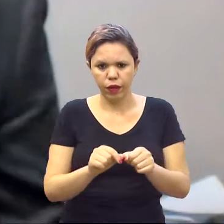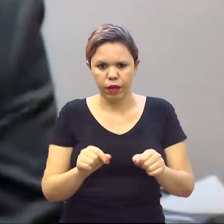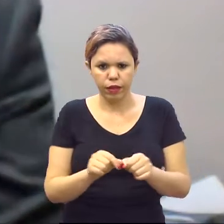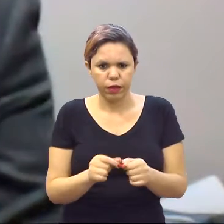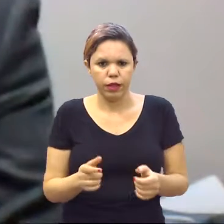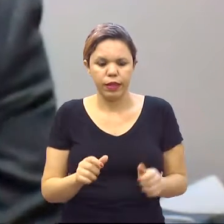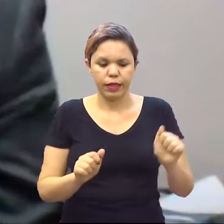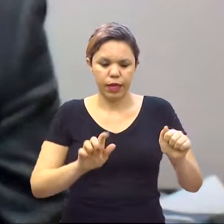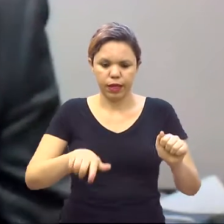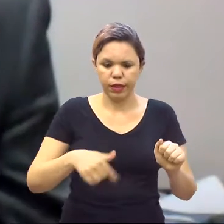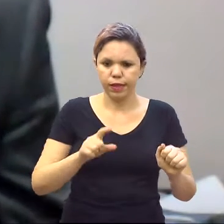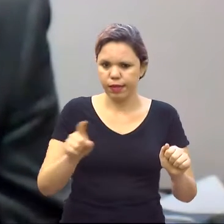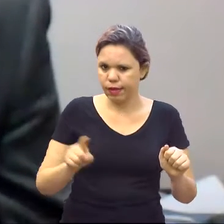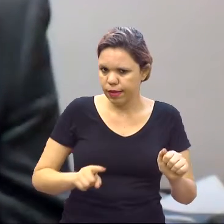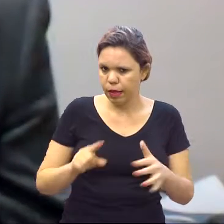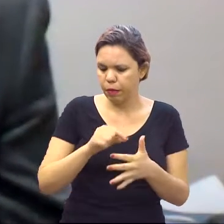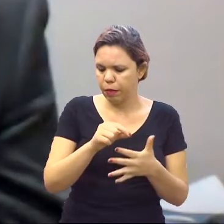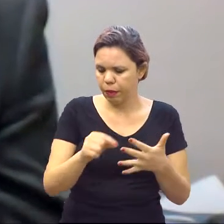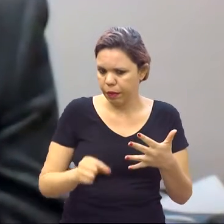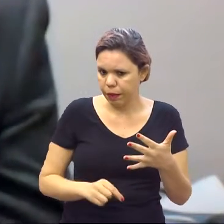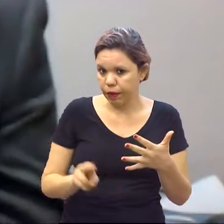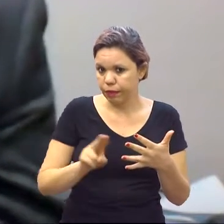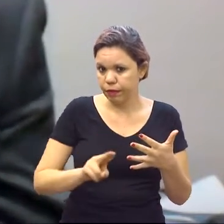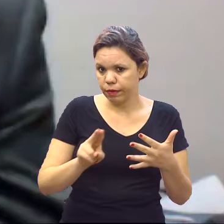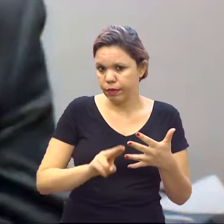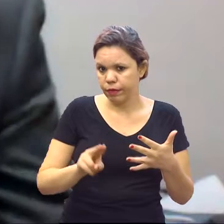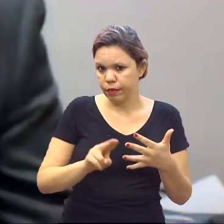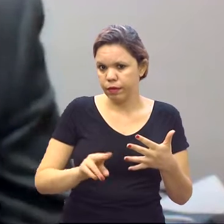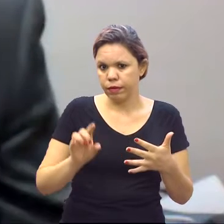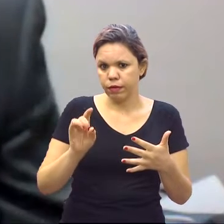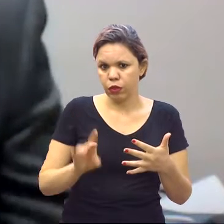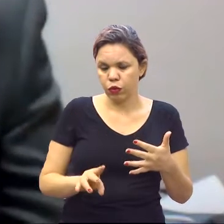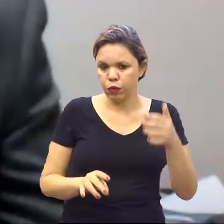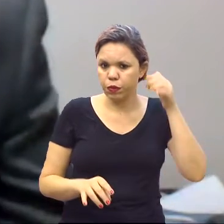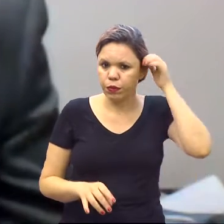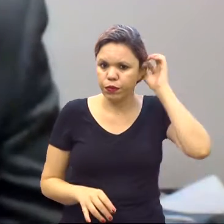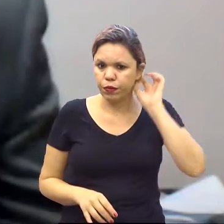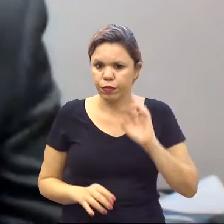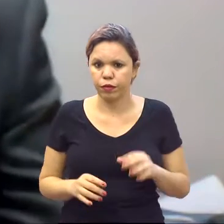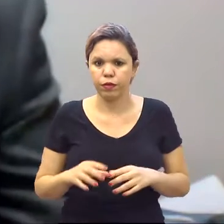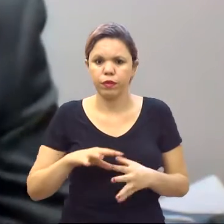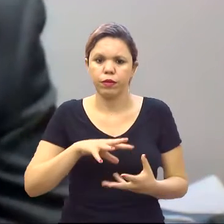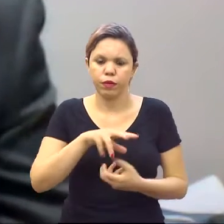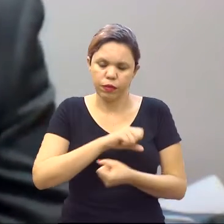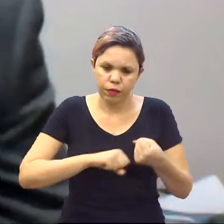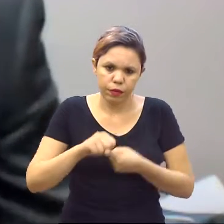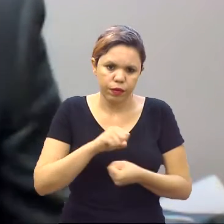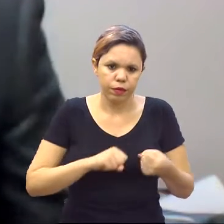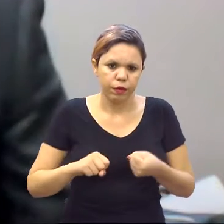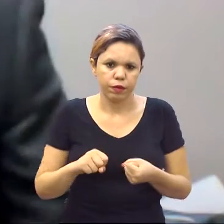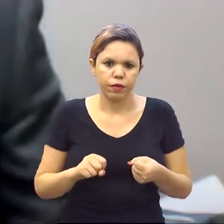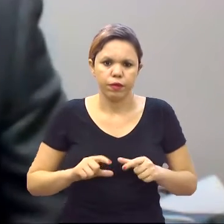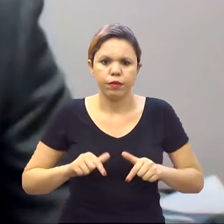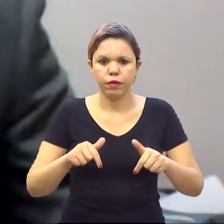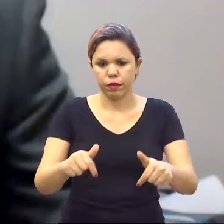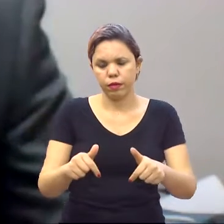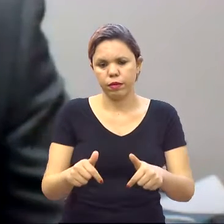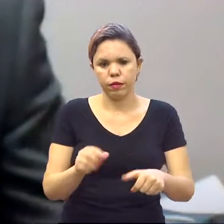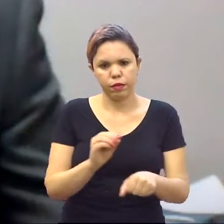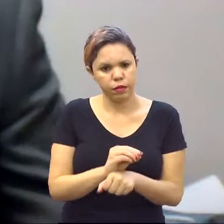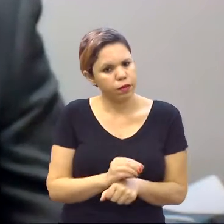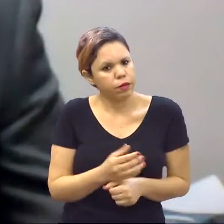de A até Z, que começa do uso suficiente, somente o uso suficiente e sustentável, aquelas